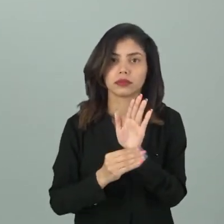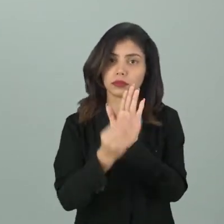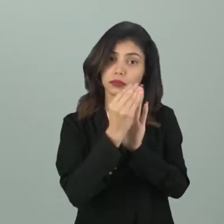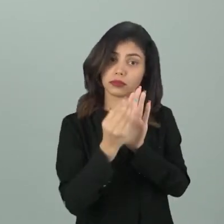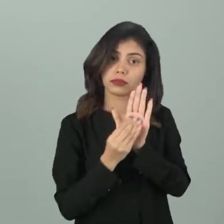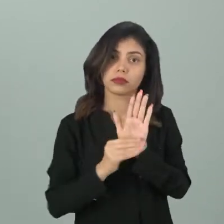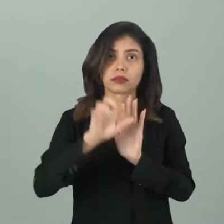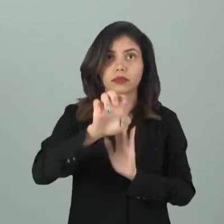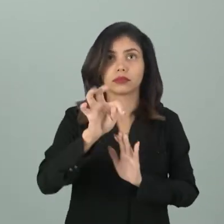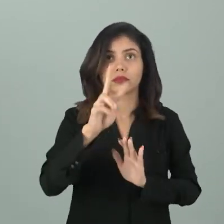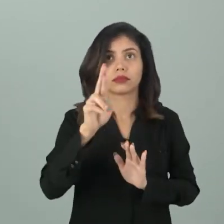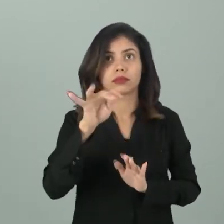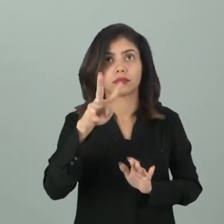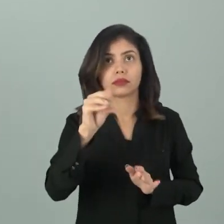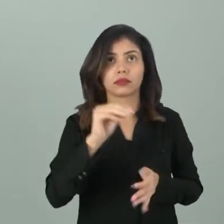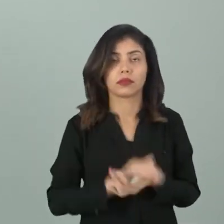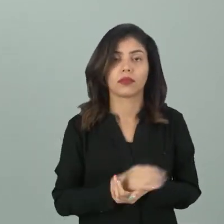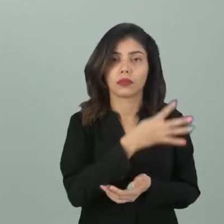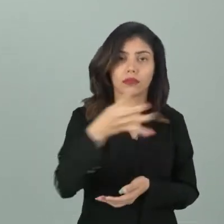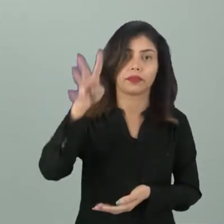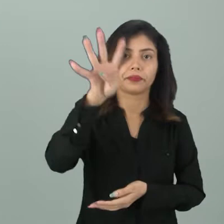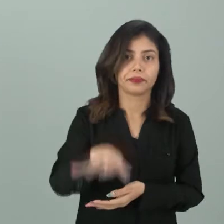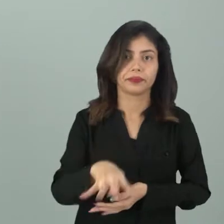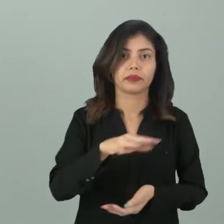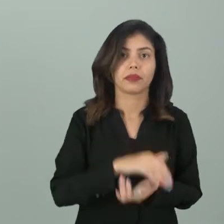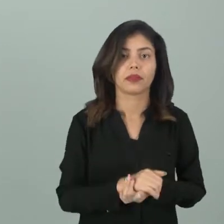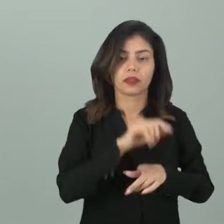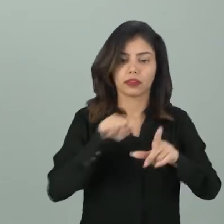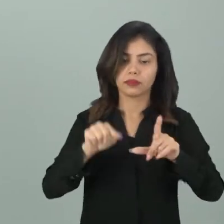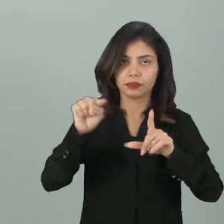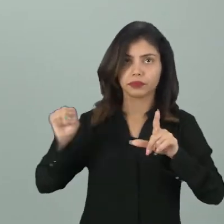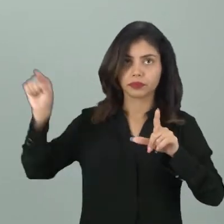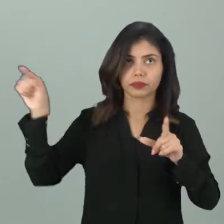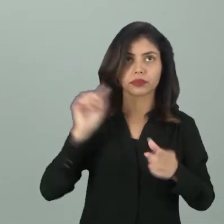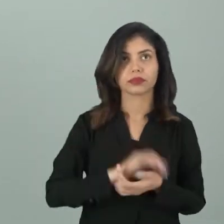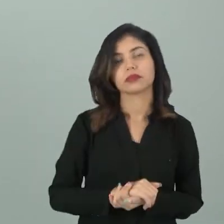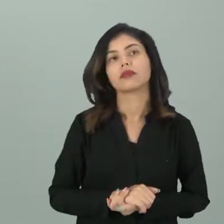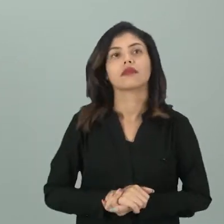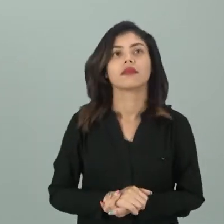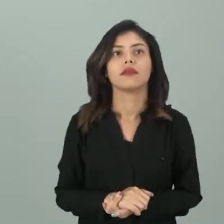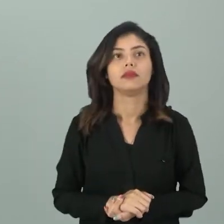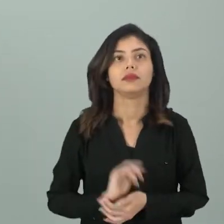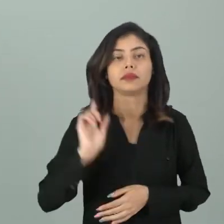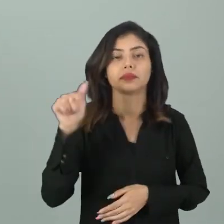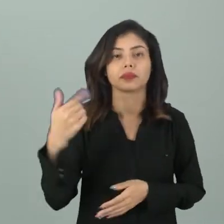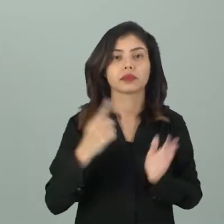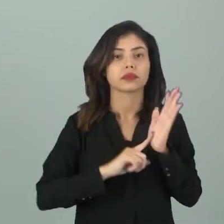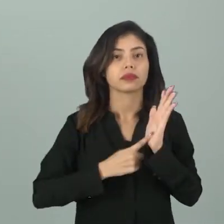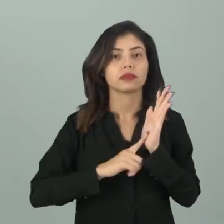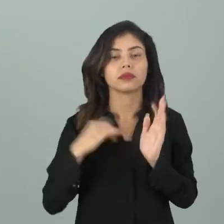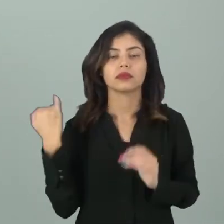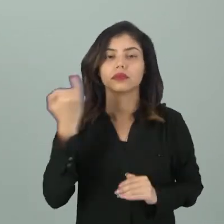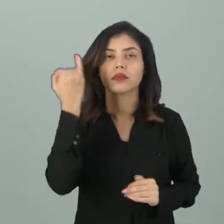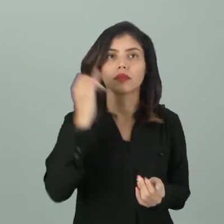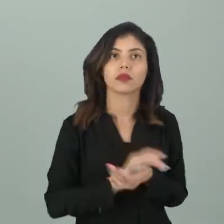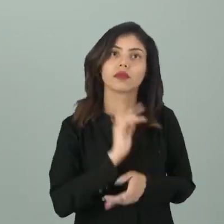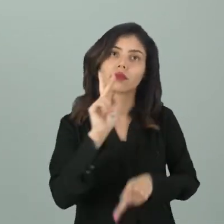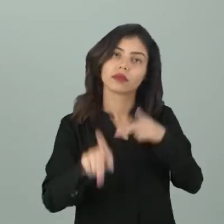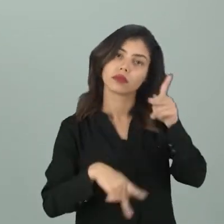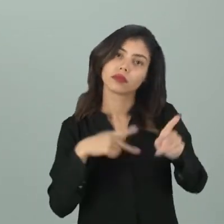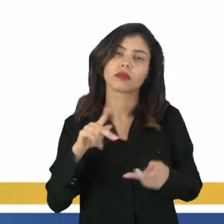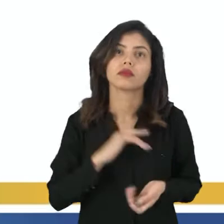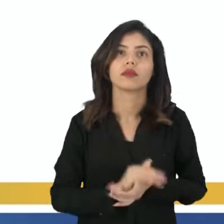dados estatísticos, como tabelas e gráfico. Um outro ponto importante é sobre